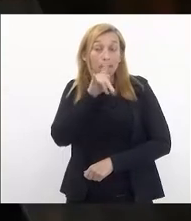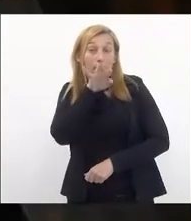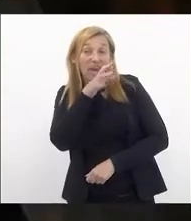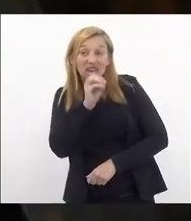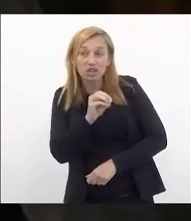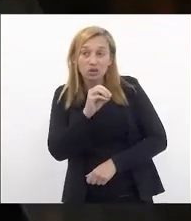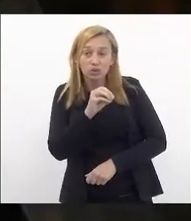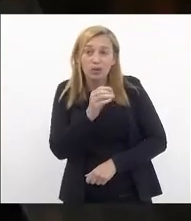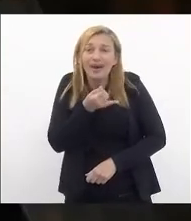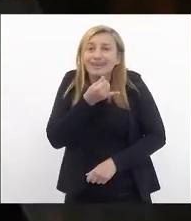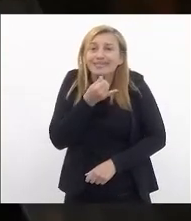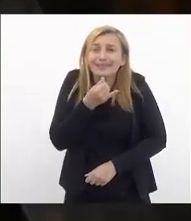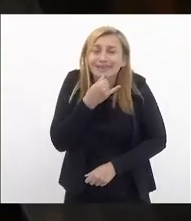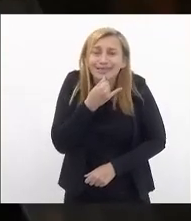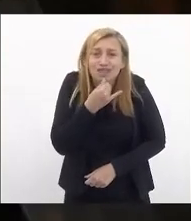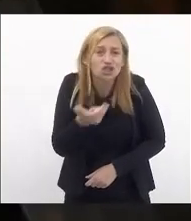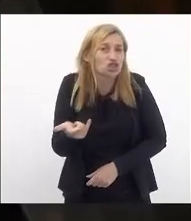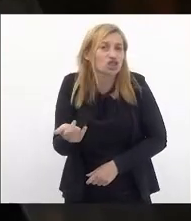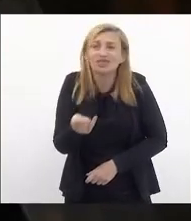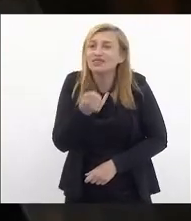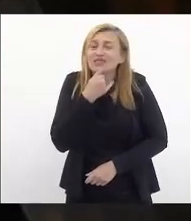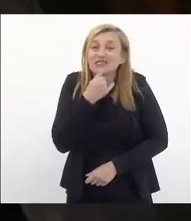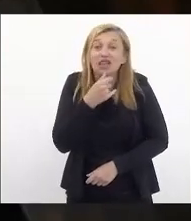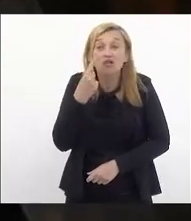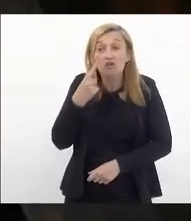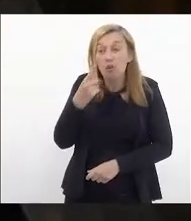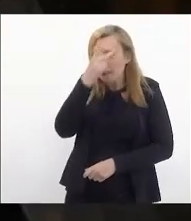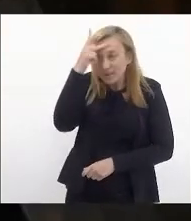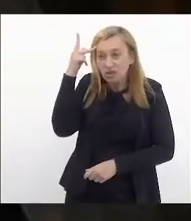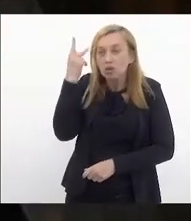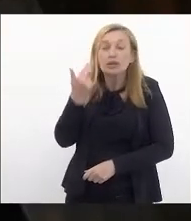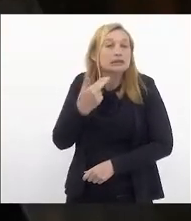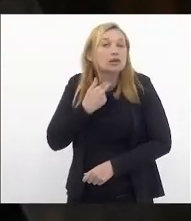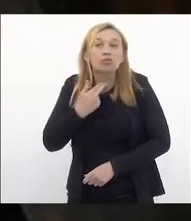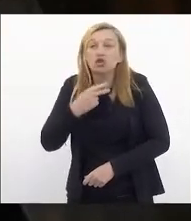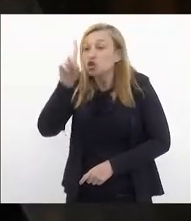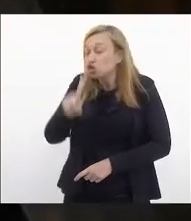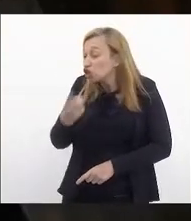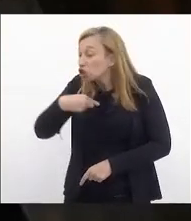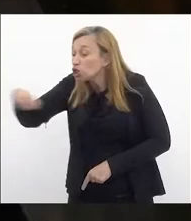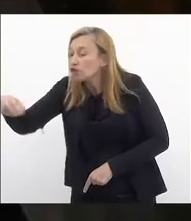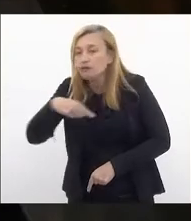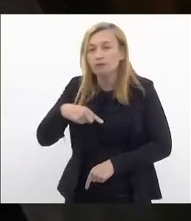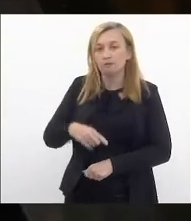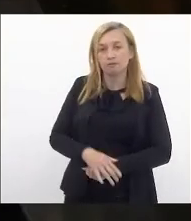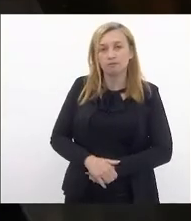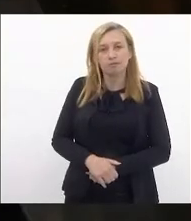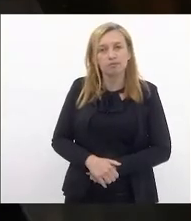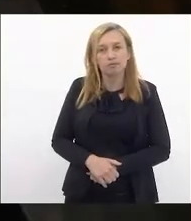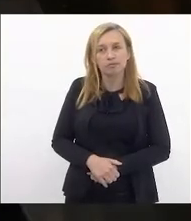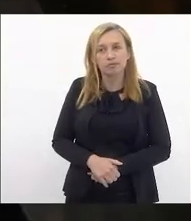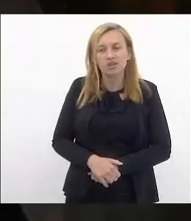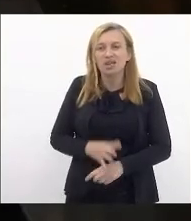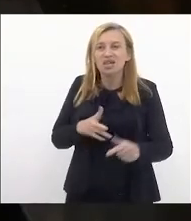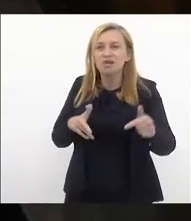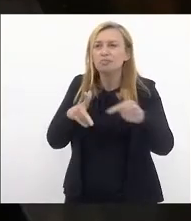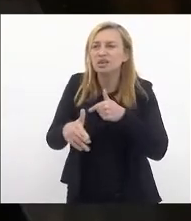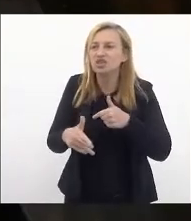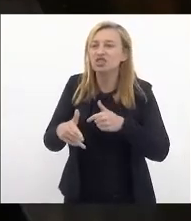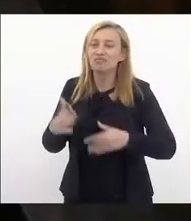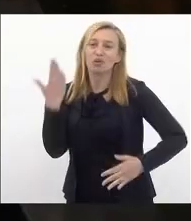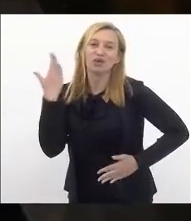é triste é triste uma pessoa não poder ter o direito de ir e vir impedido por um